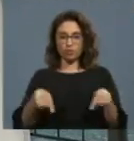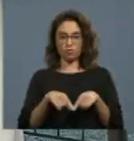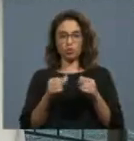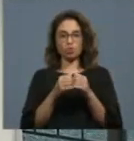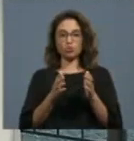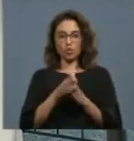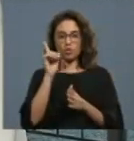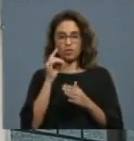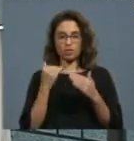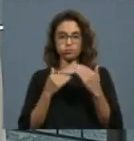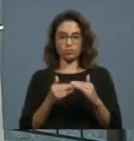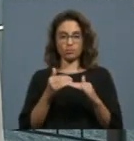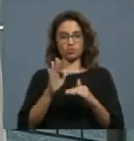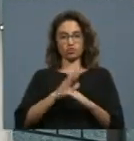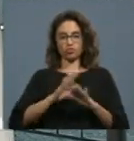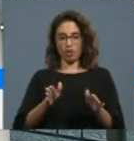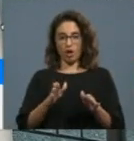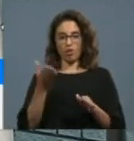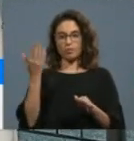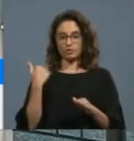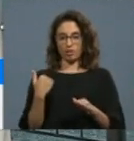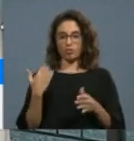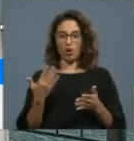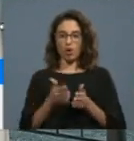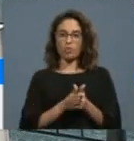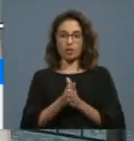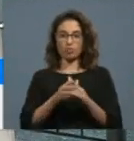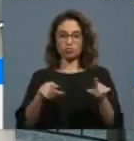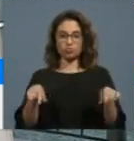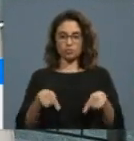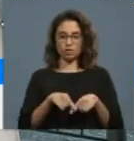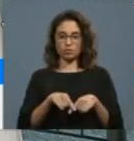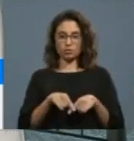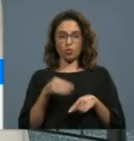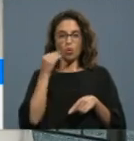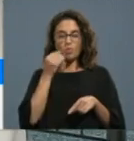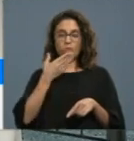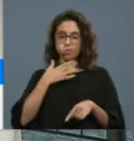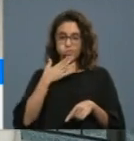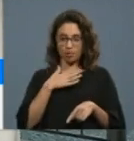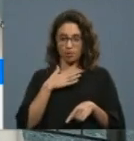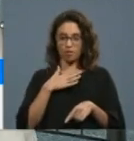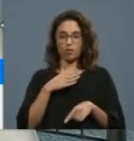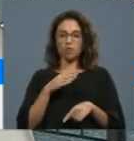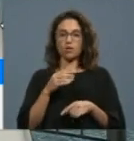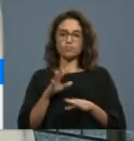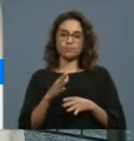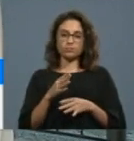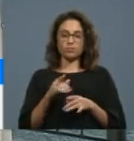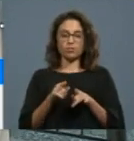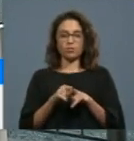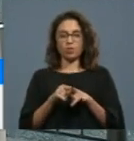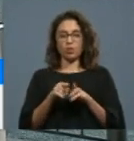todas caducado no passado, portanto estavam a utilizar os espaços a título provisório, ou melhor, a título